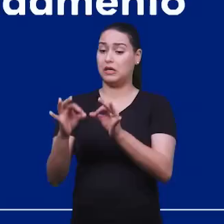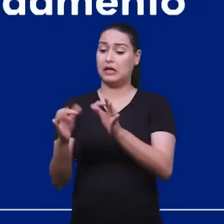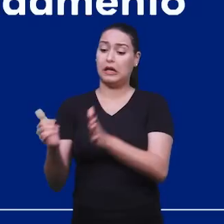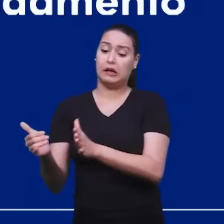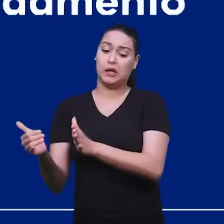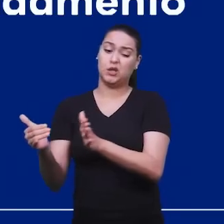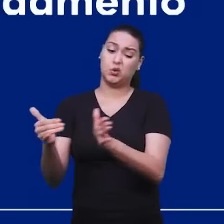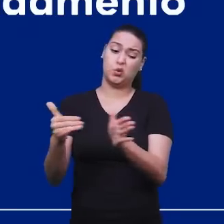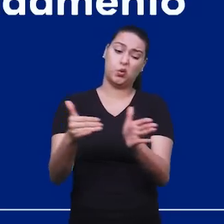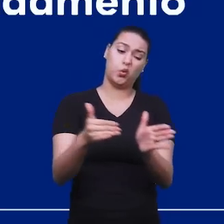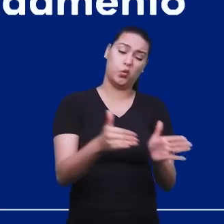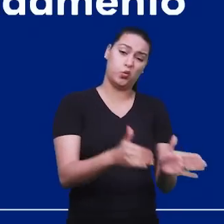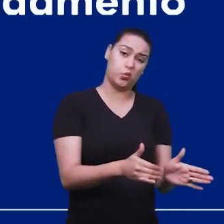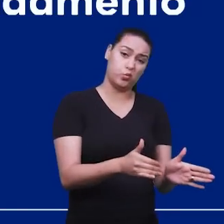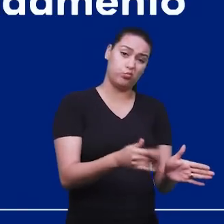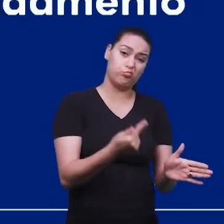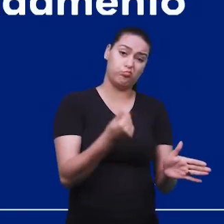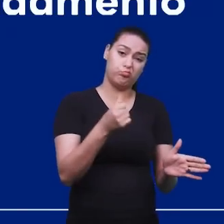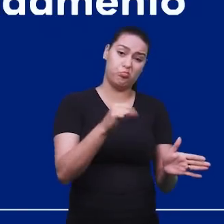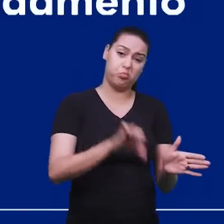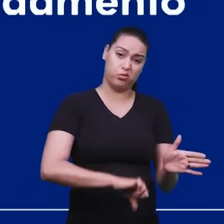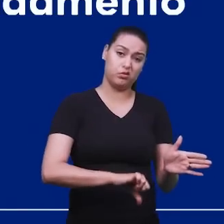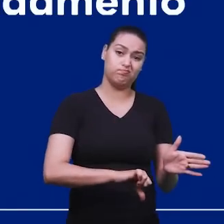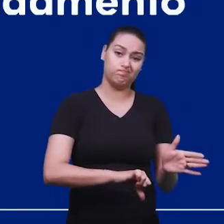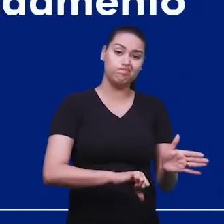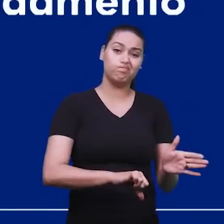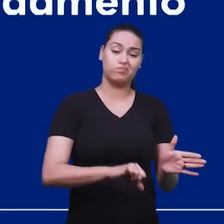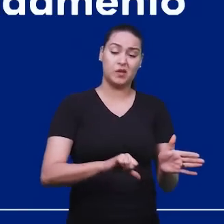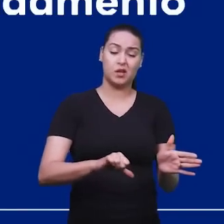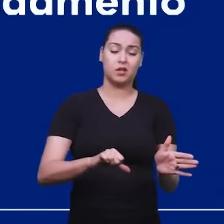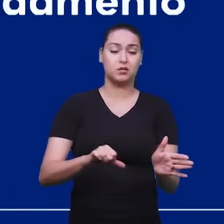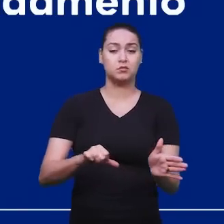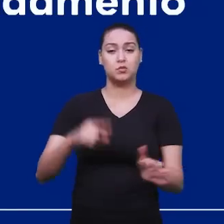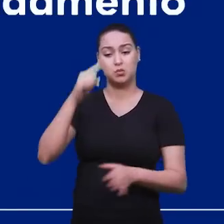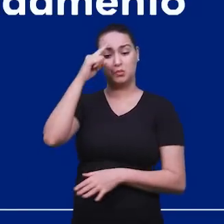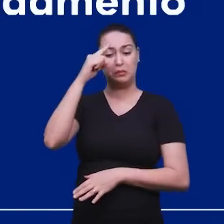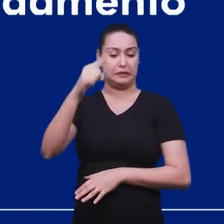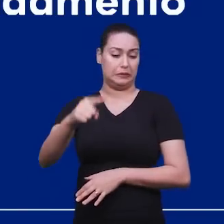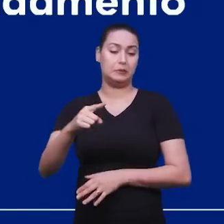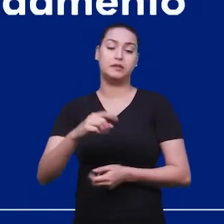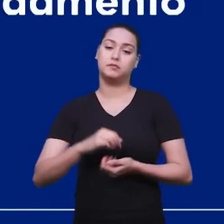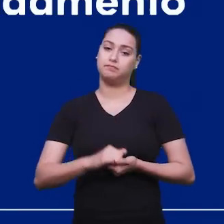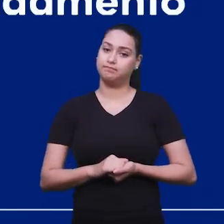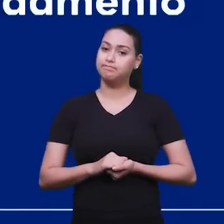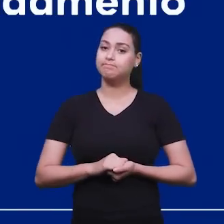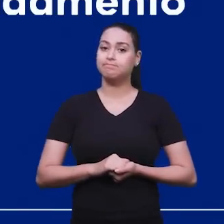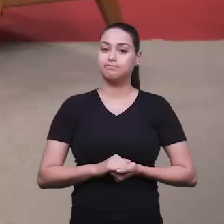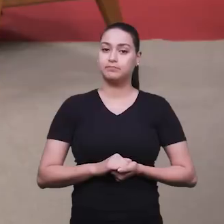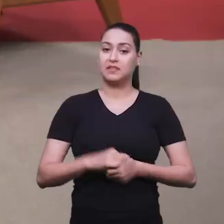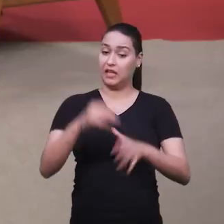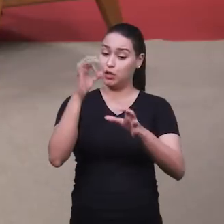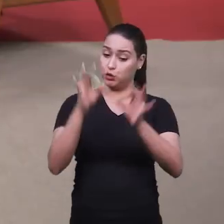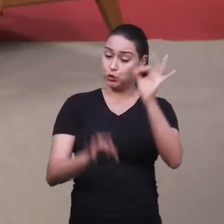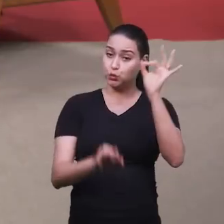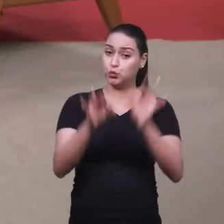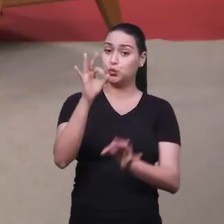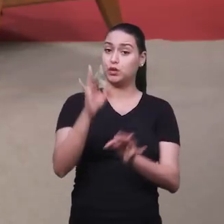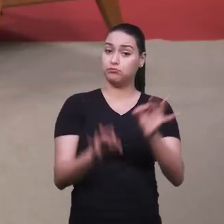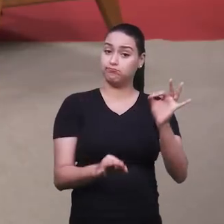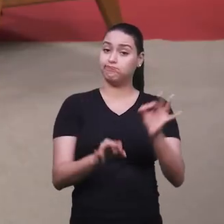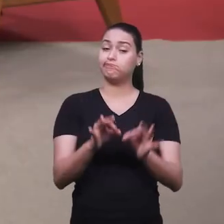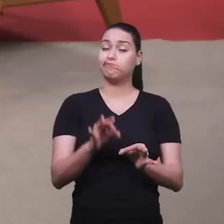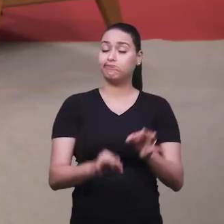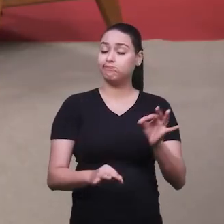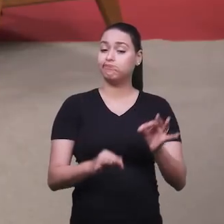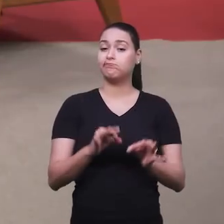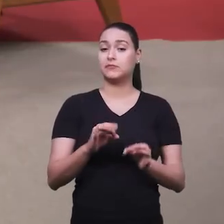justiça, do que conhecendo, desviarem-se do santo mandamento que lhes fora dado. É